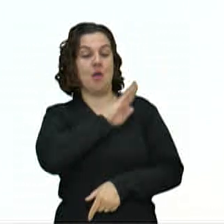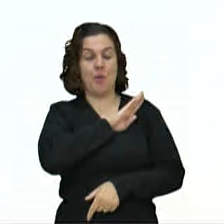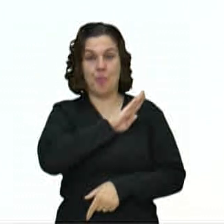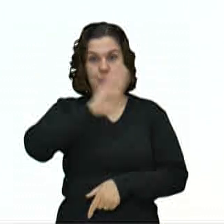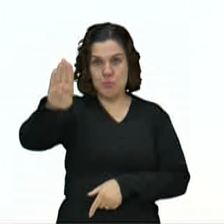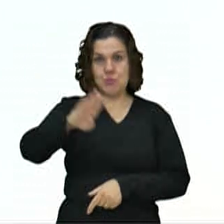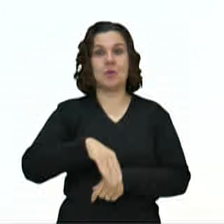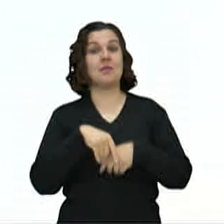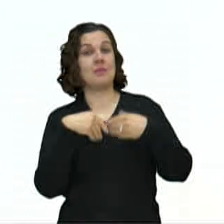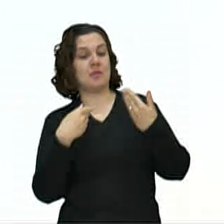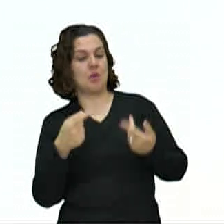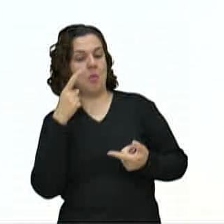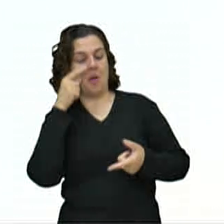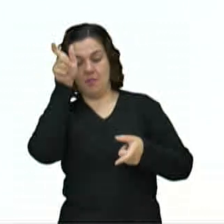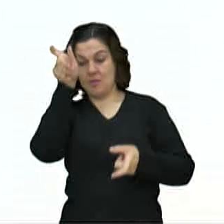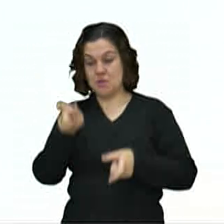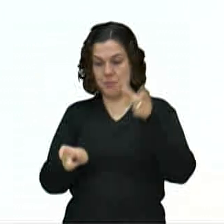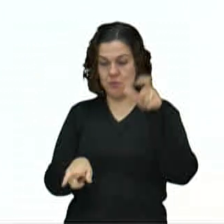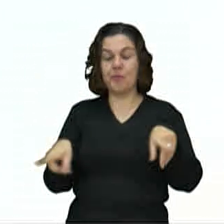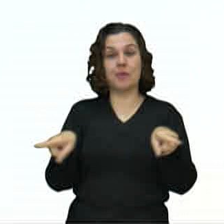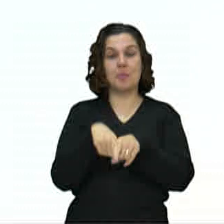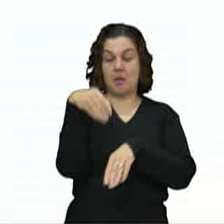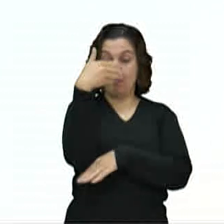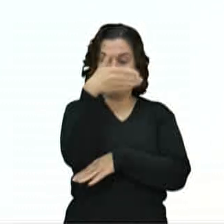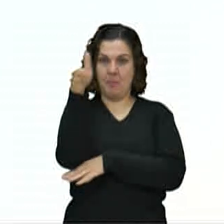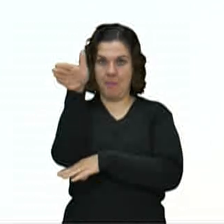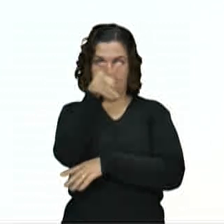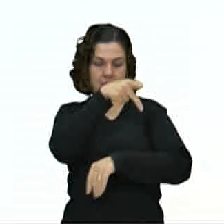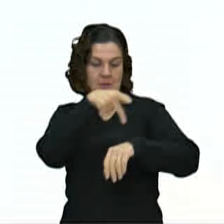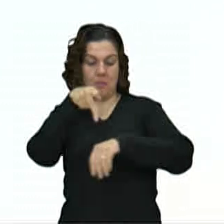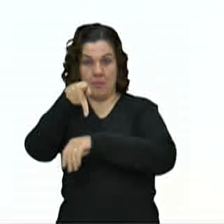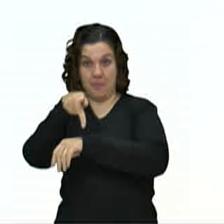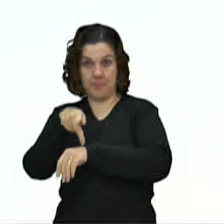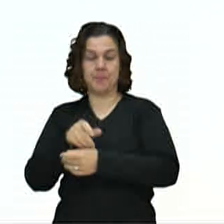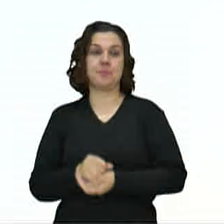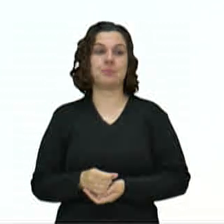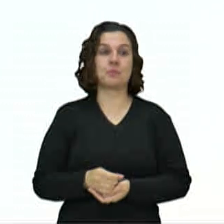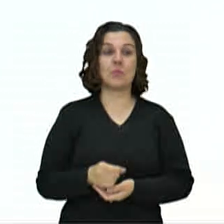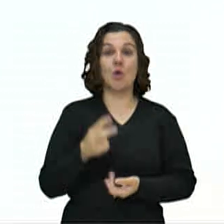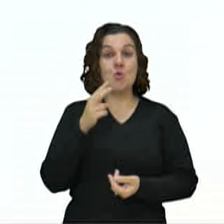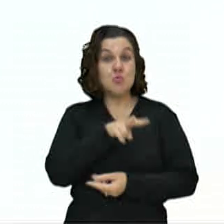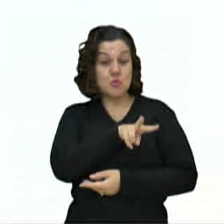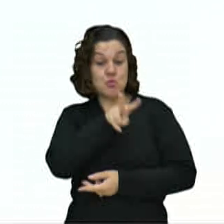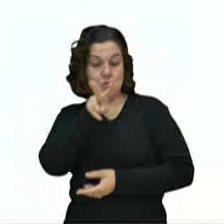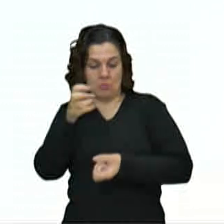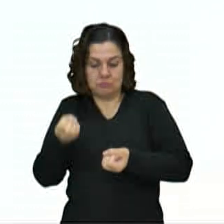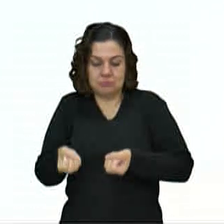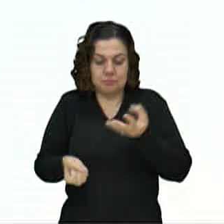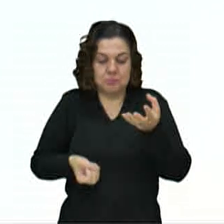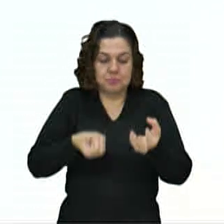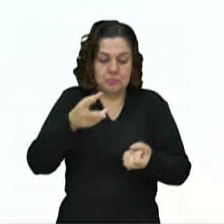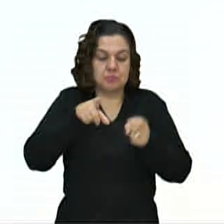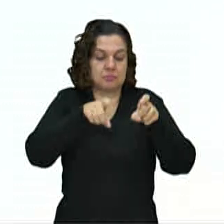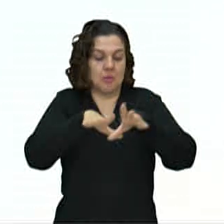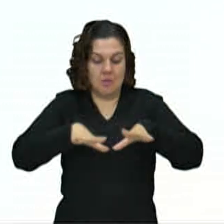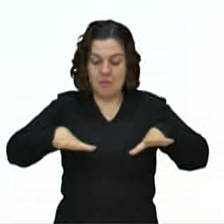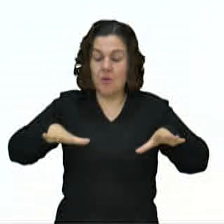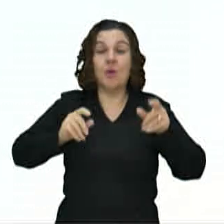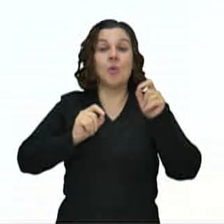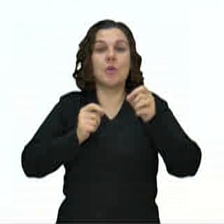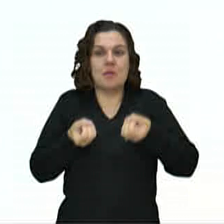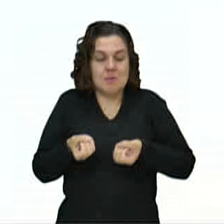pelos personagens e pelas bandeiras dos seus países. Eles estão semeando os campos.